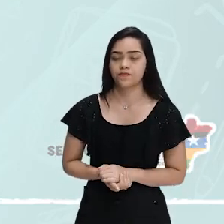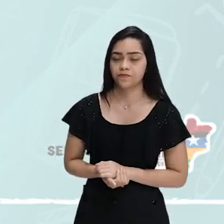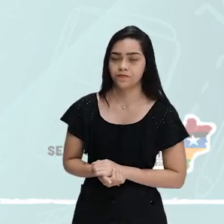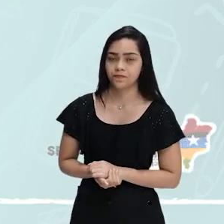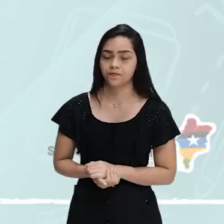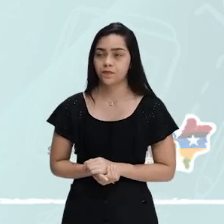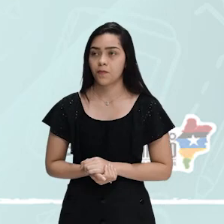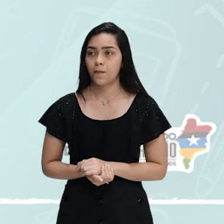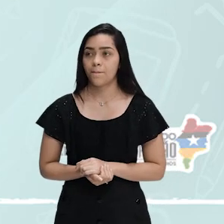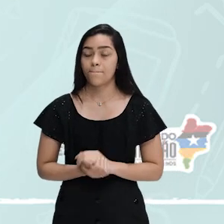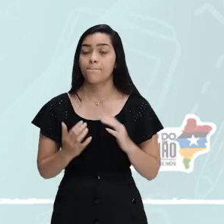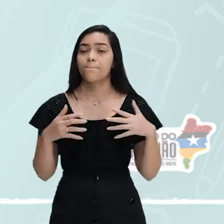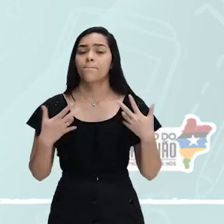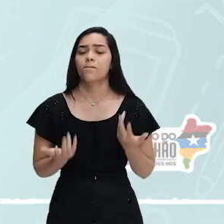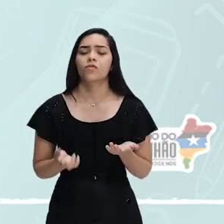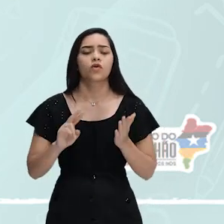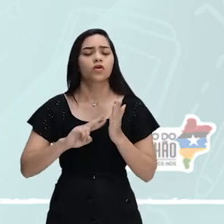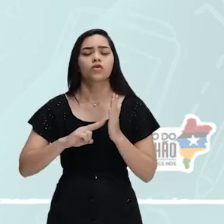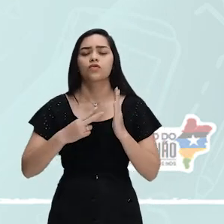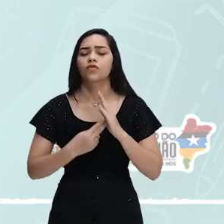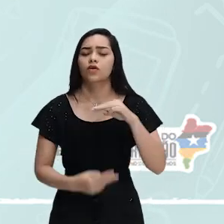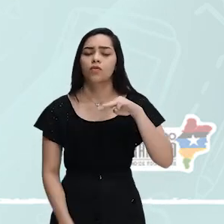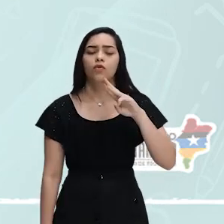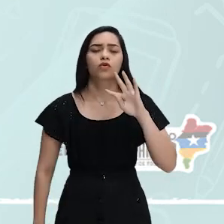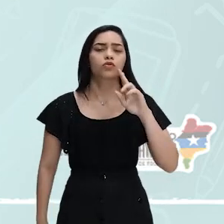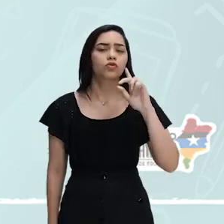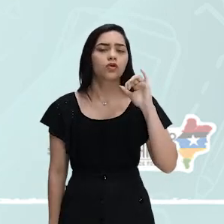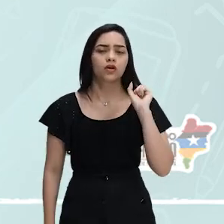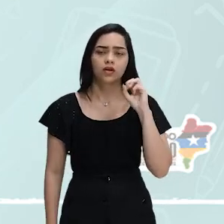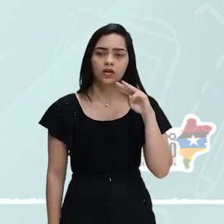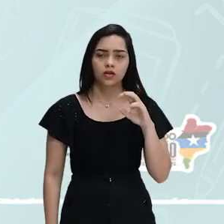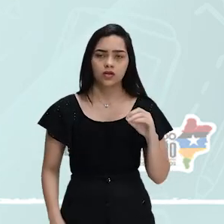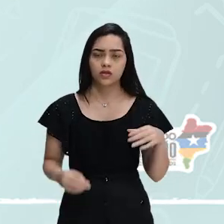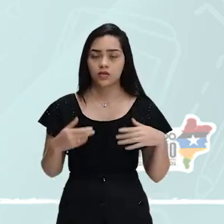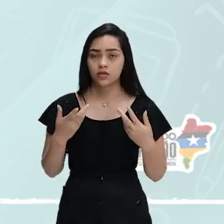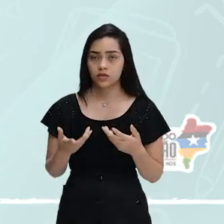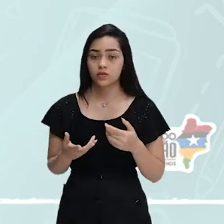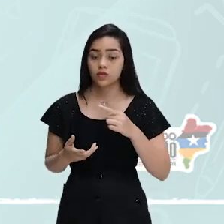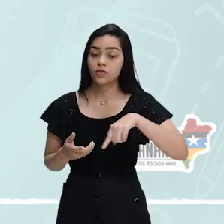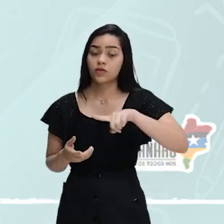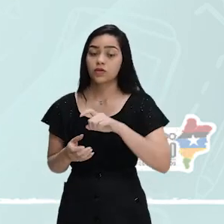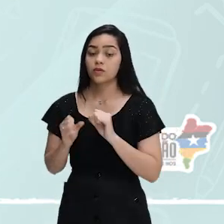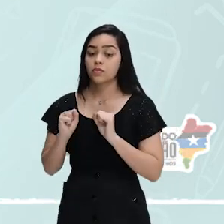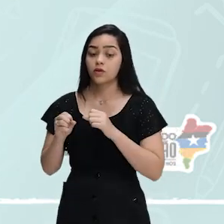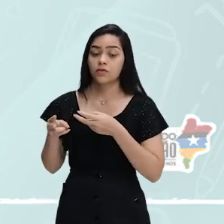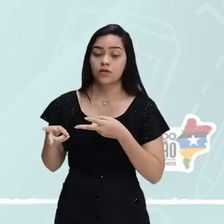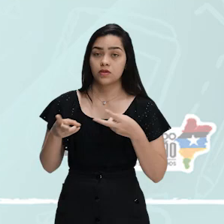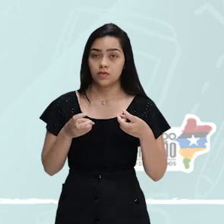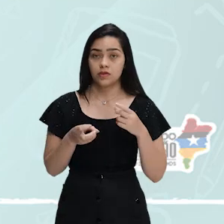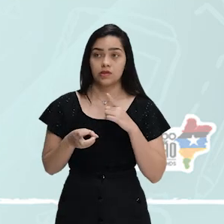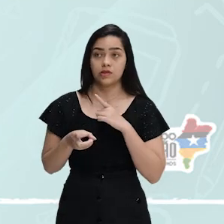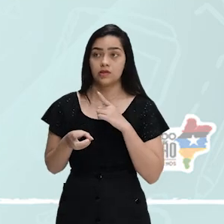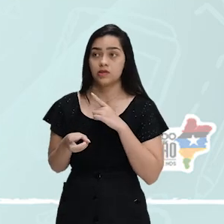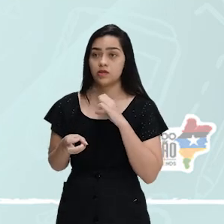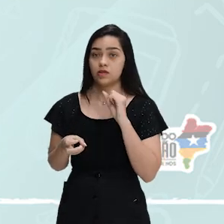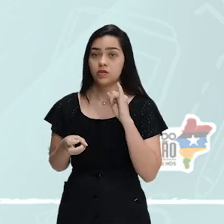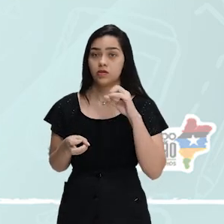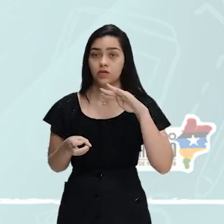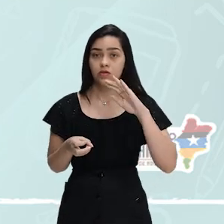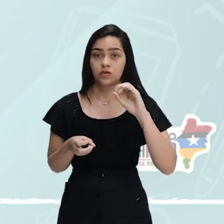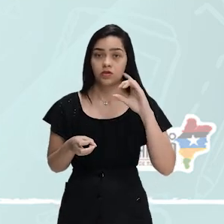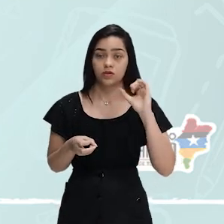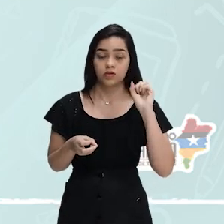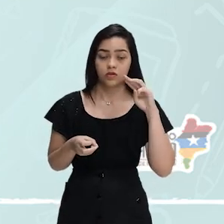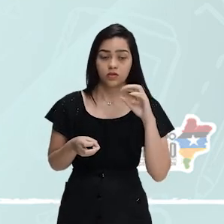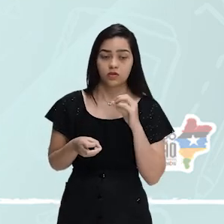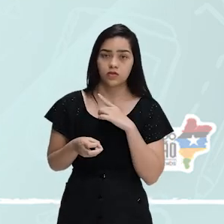pessoal? Então, o que é mutualismo? O que é protocooperação? Como vocês puderam perceber, tem um símbolo aqui, dois